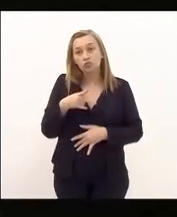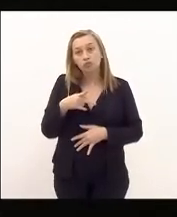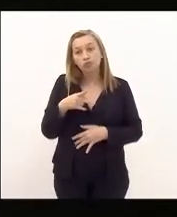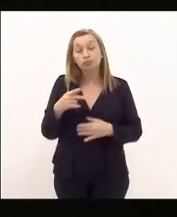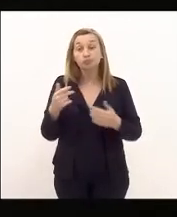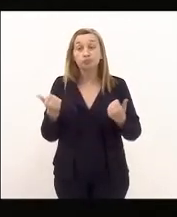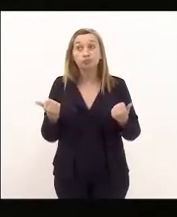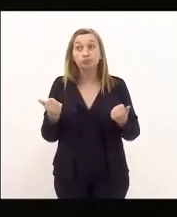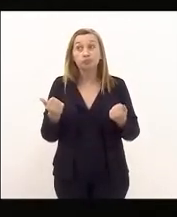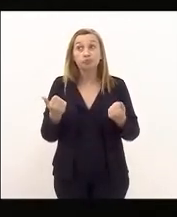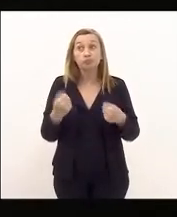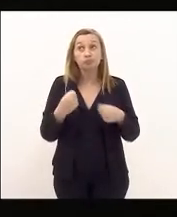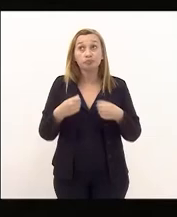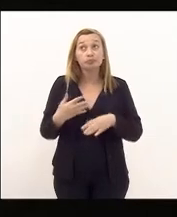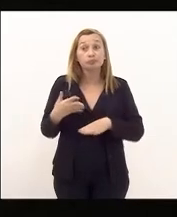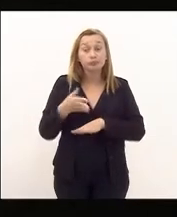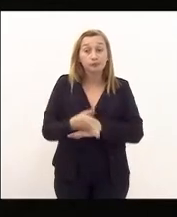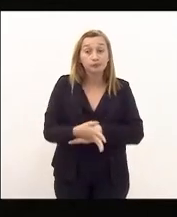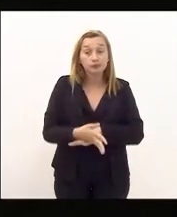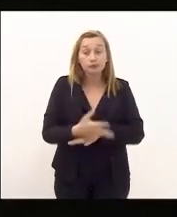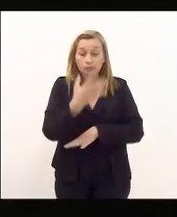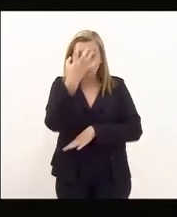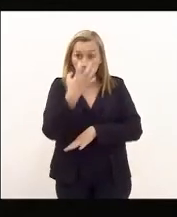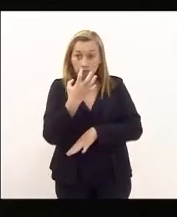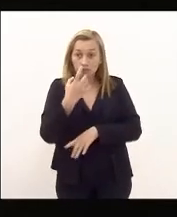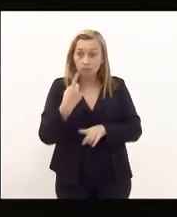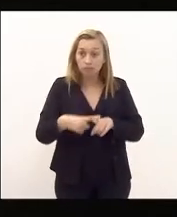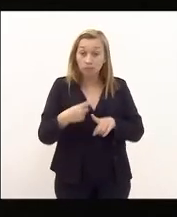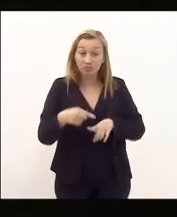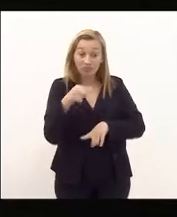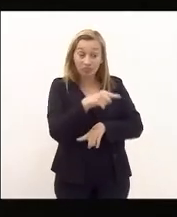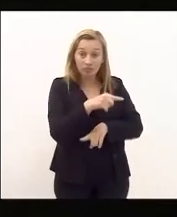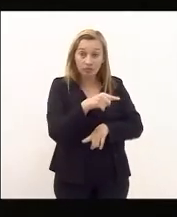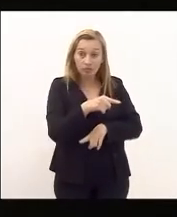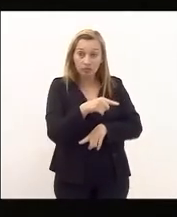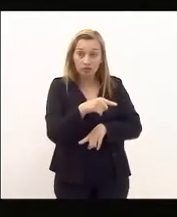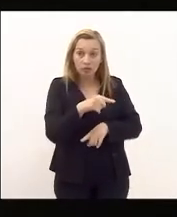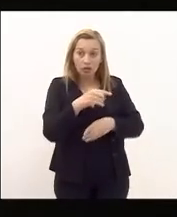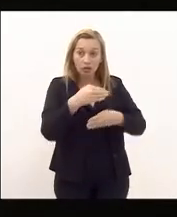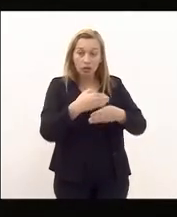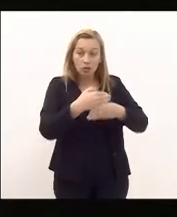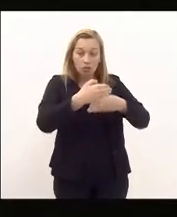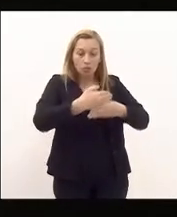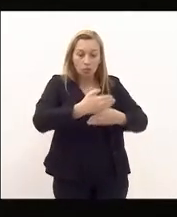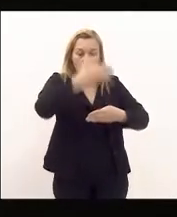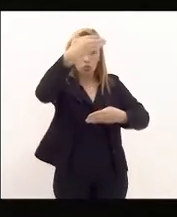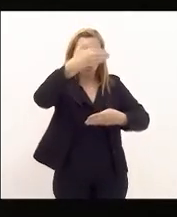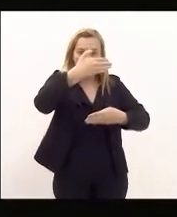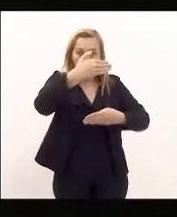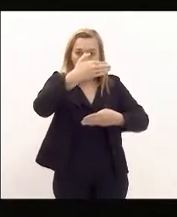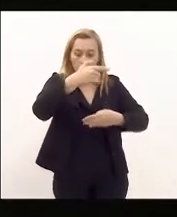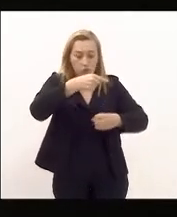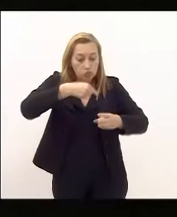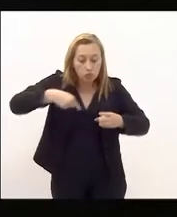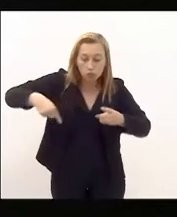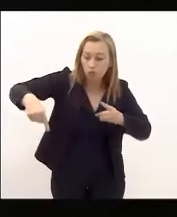precisa entrar com uma medida séria, porque tem até casos de muro em torno do presídio,